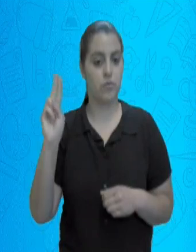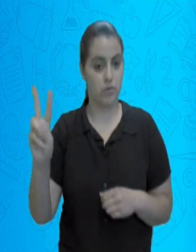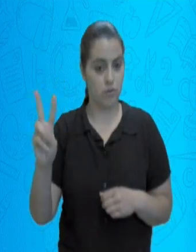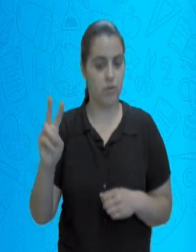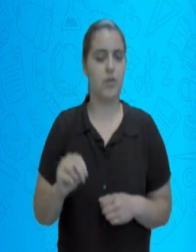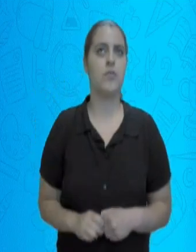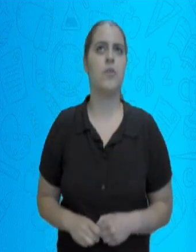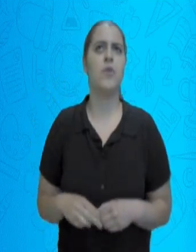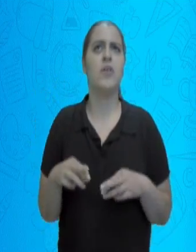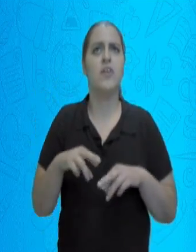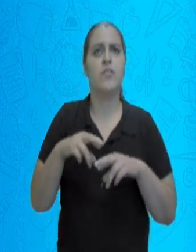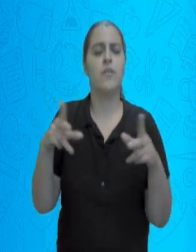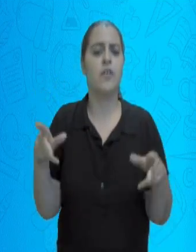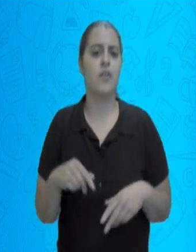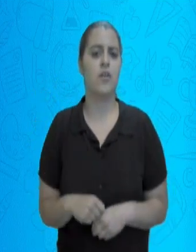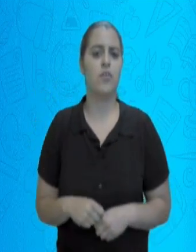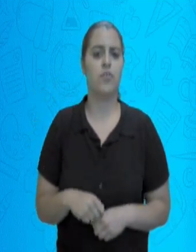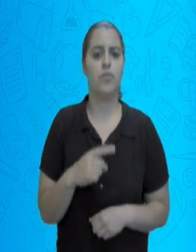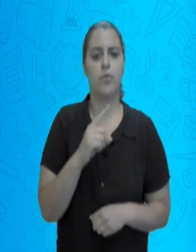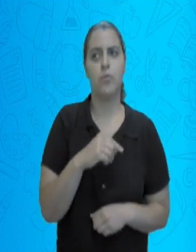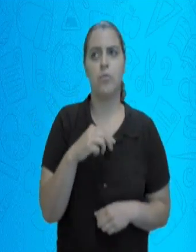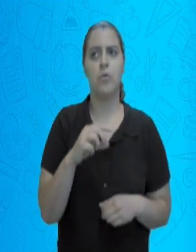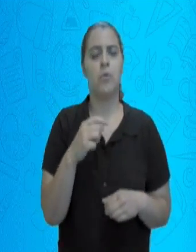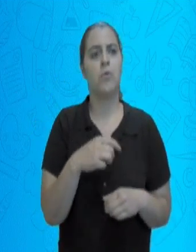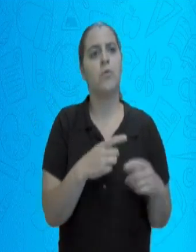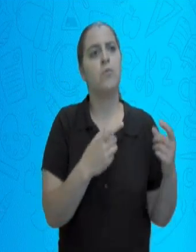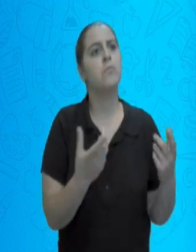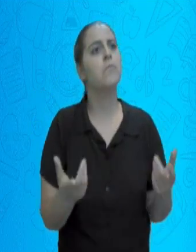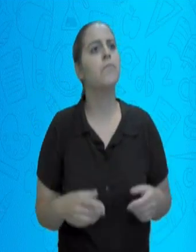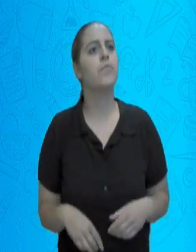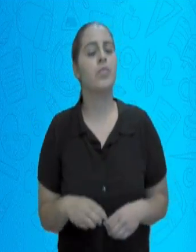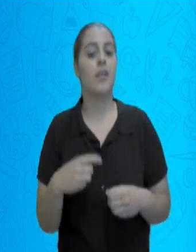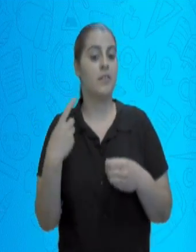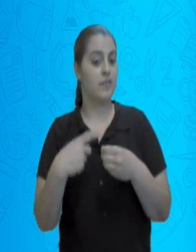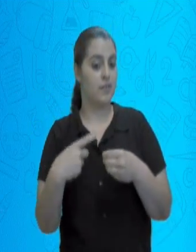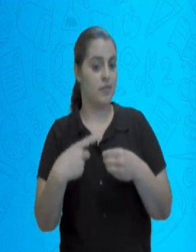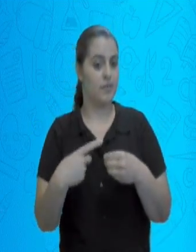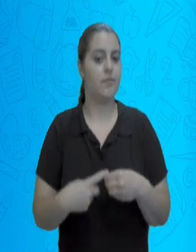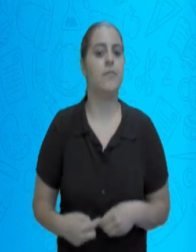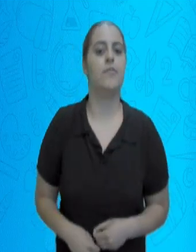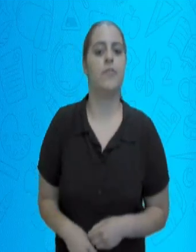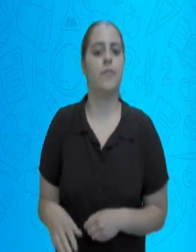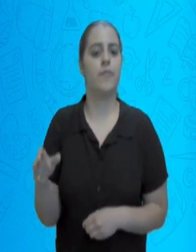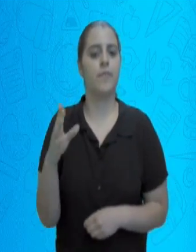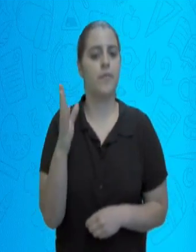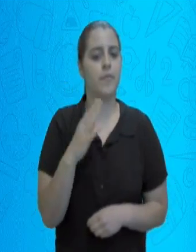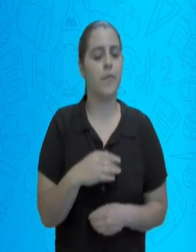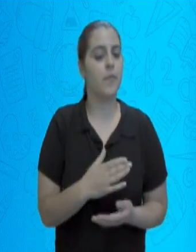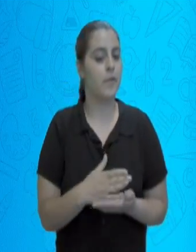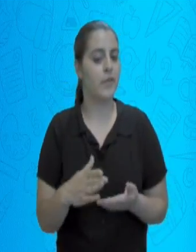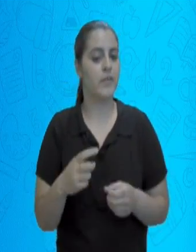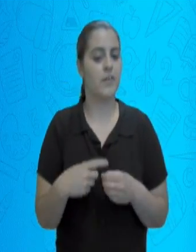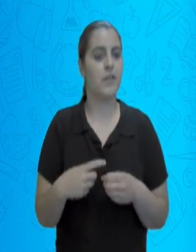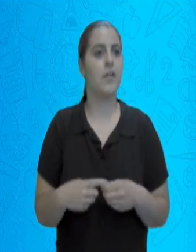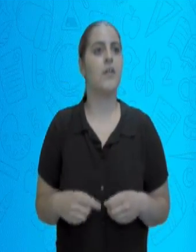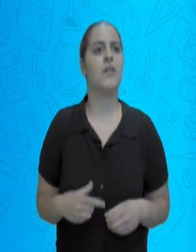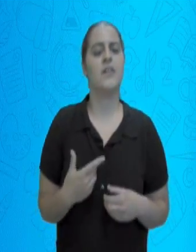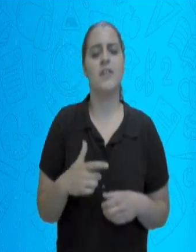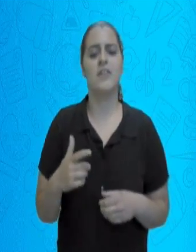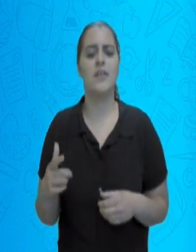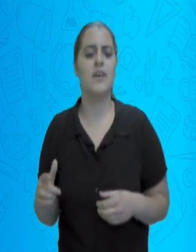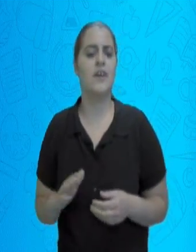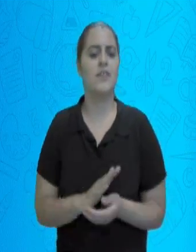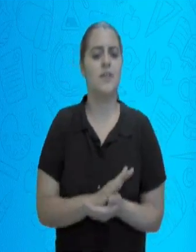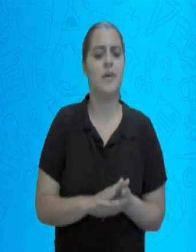uma situação da outra? Vamos ver. A cidade, vamos lá, nada mais é do que a